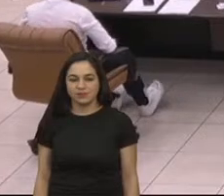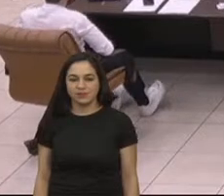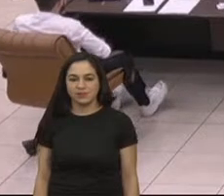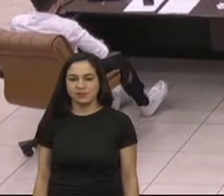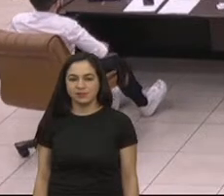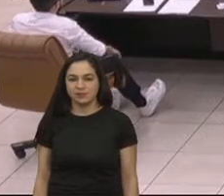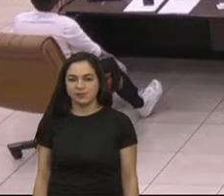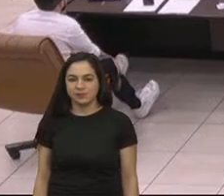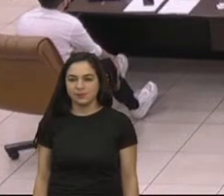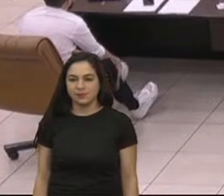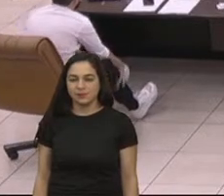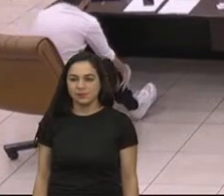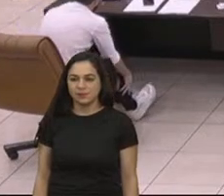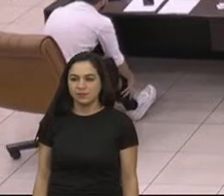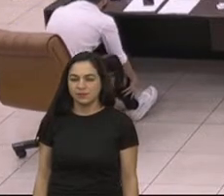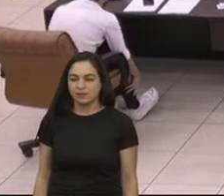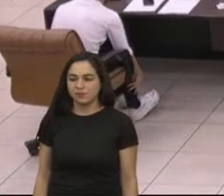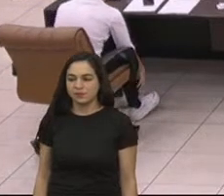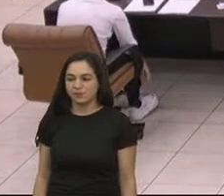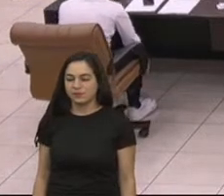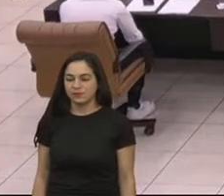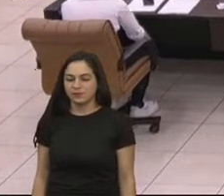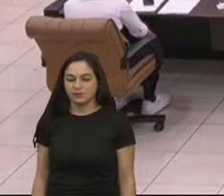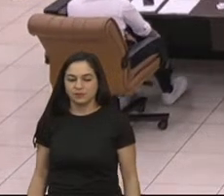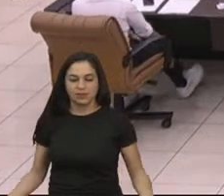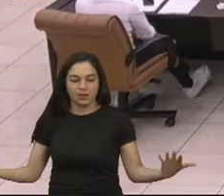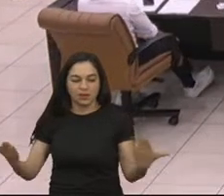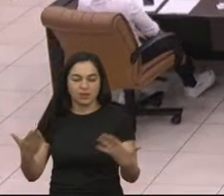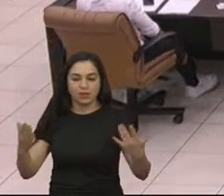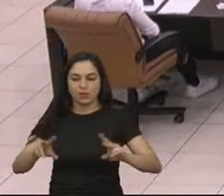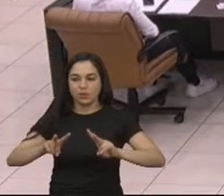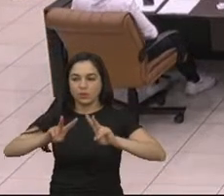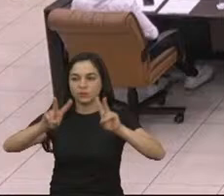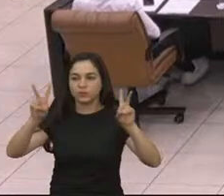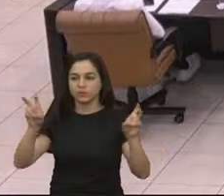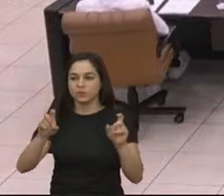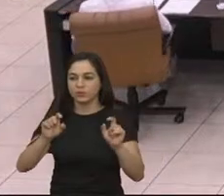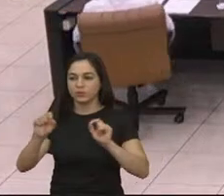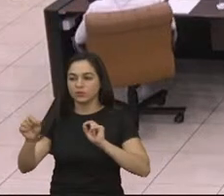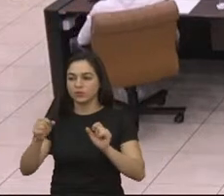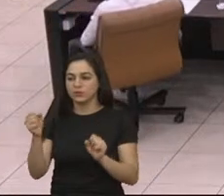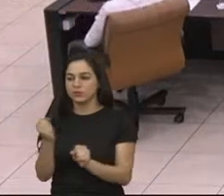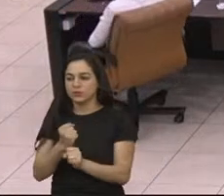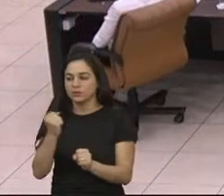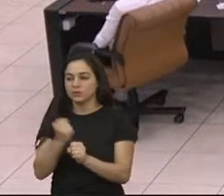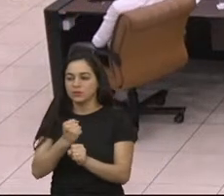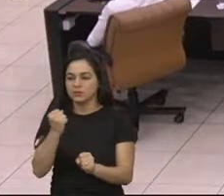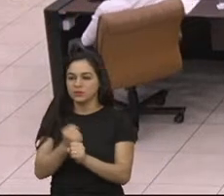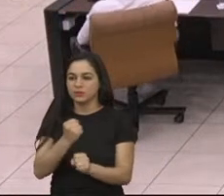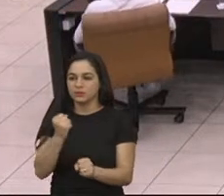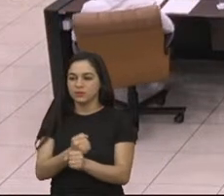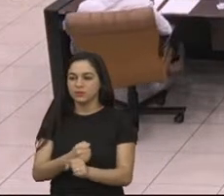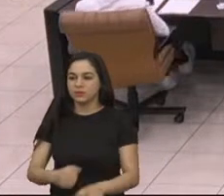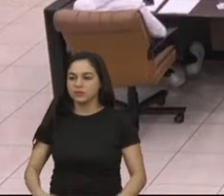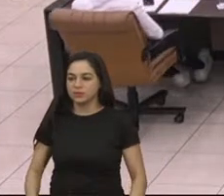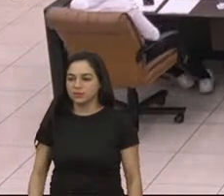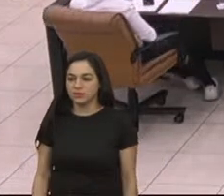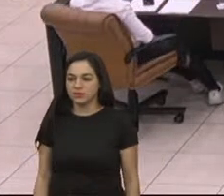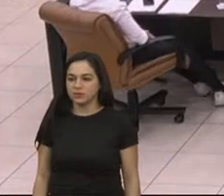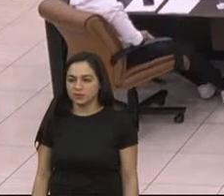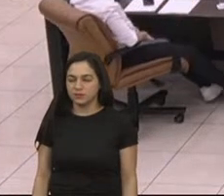Uma ótima tarde a todos. Agora o nosso assunto vai ser Código de Obras. Código de Obras